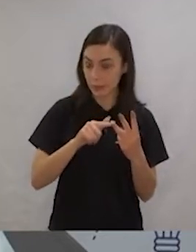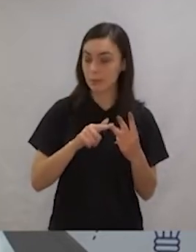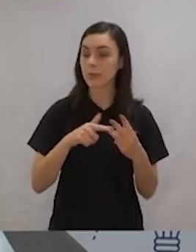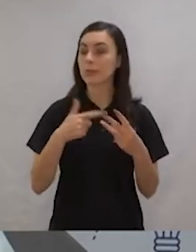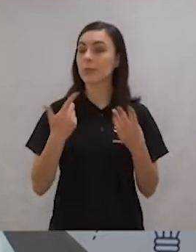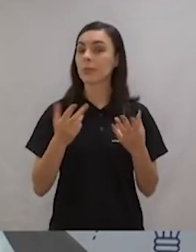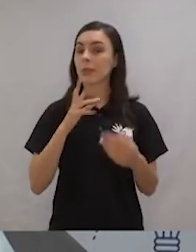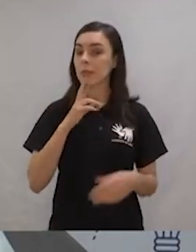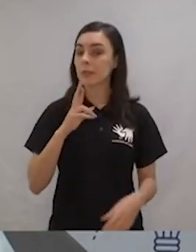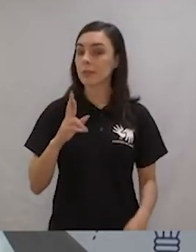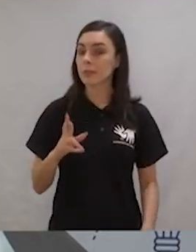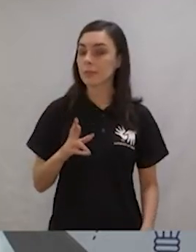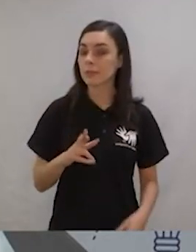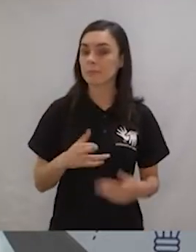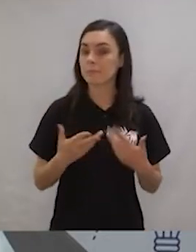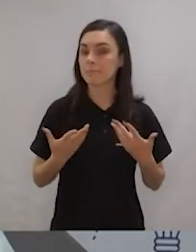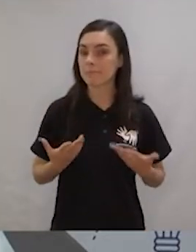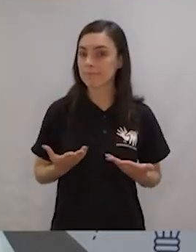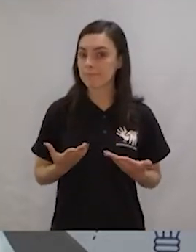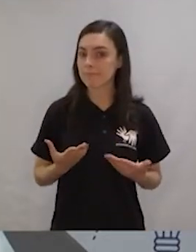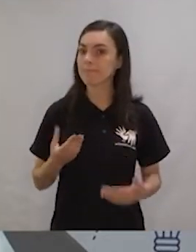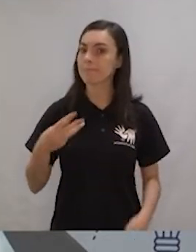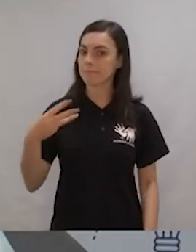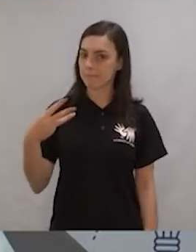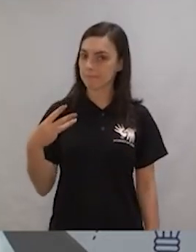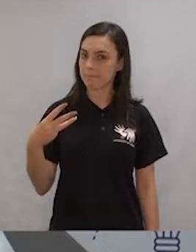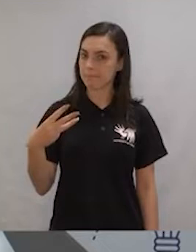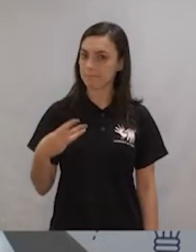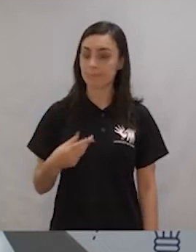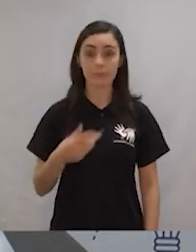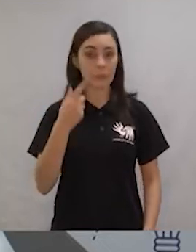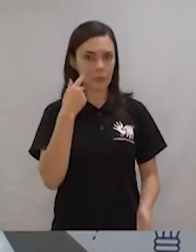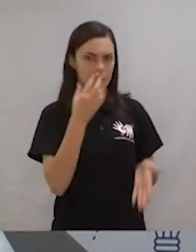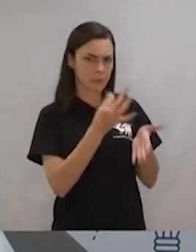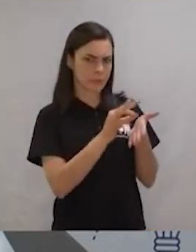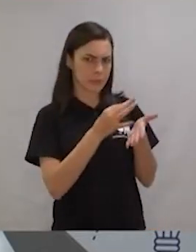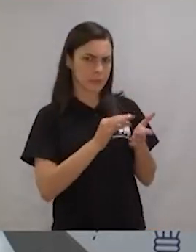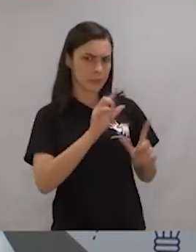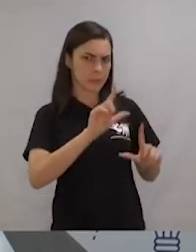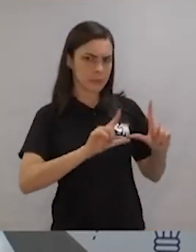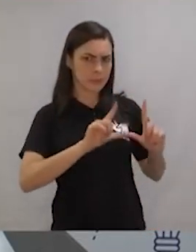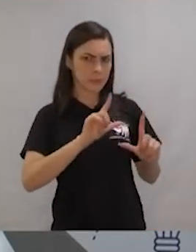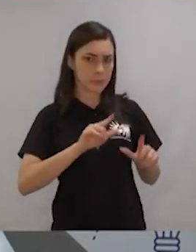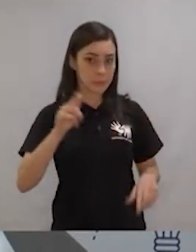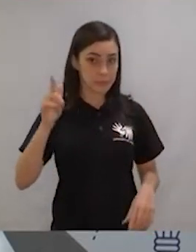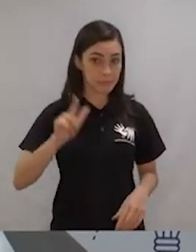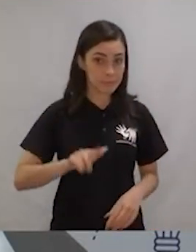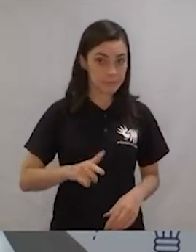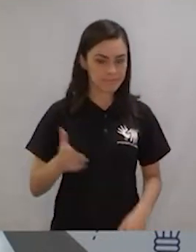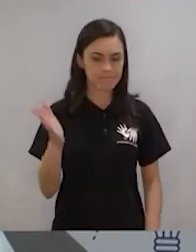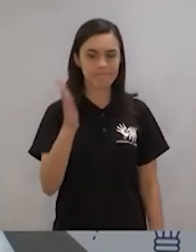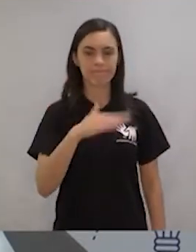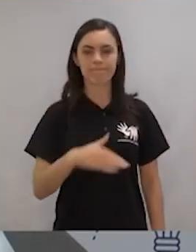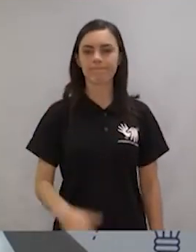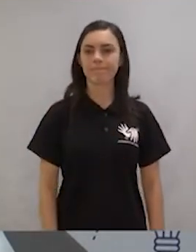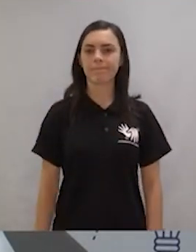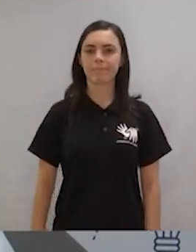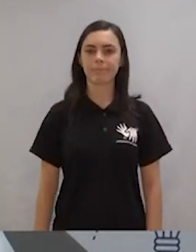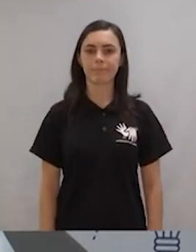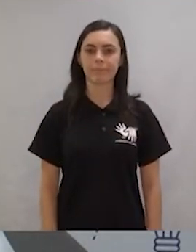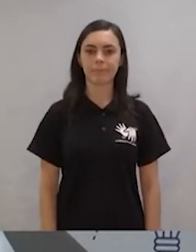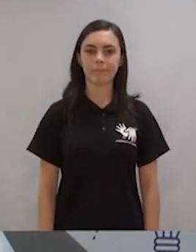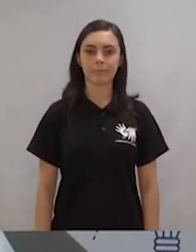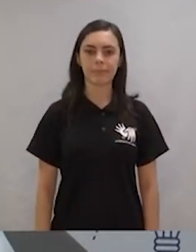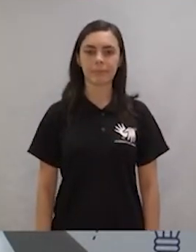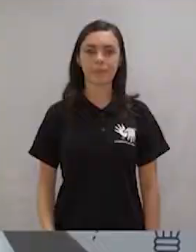1, 2, 3. Ficou o resultado 3. Vamos conferir aqui na tela novamente? Então vamos lá.